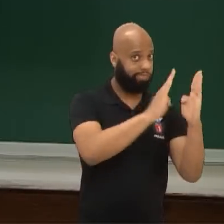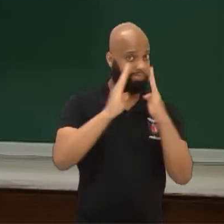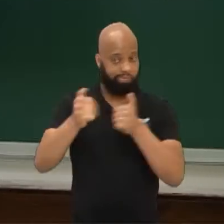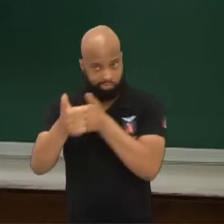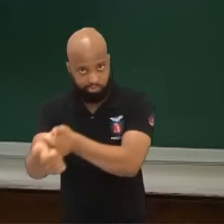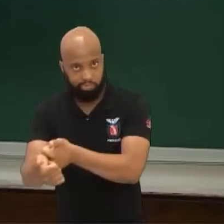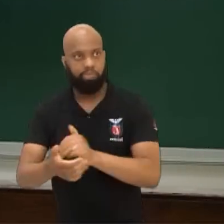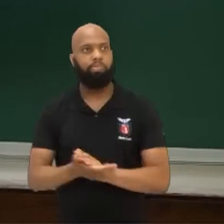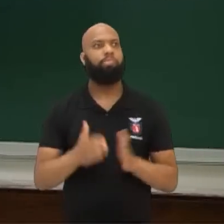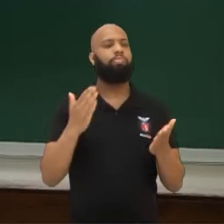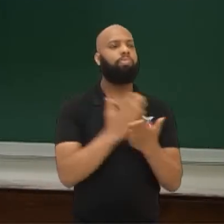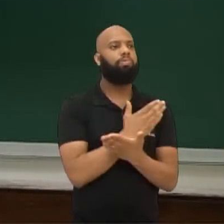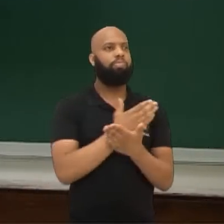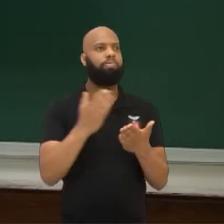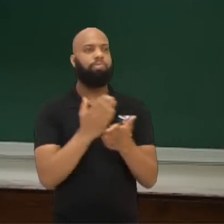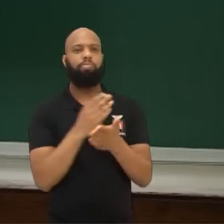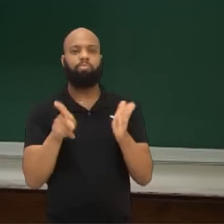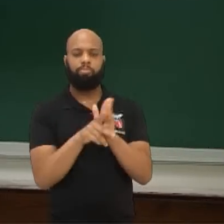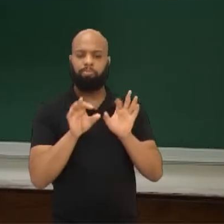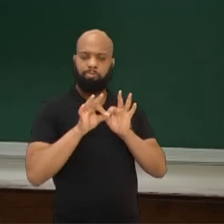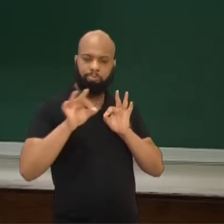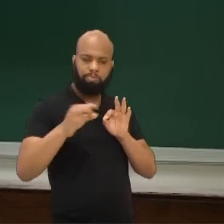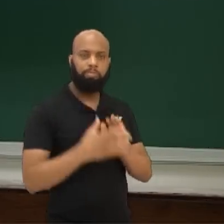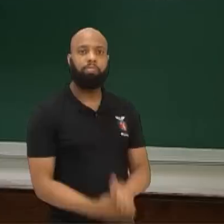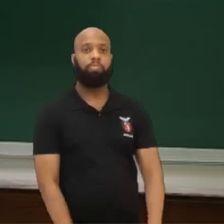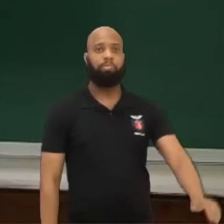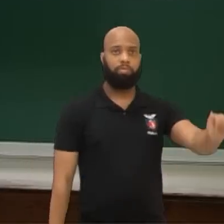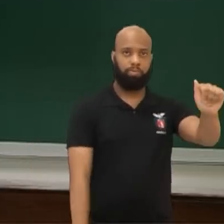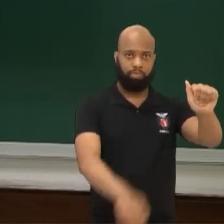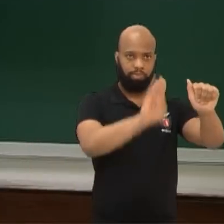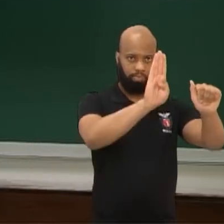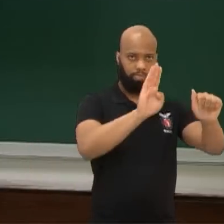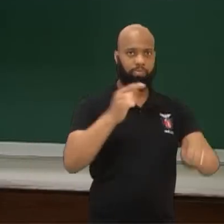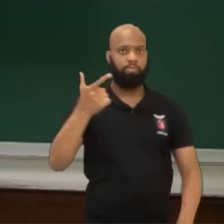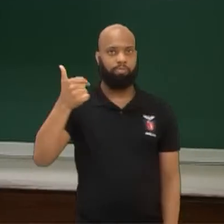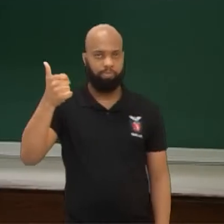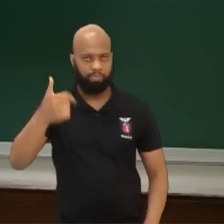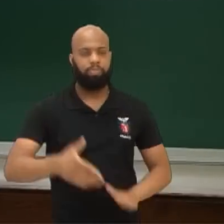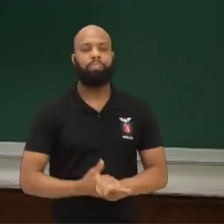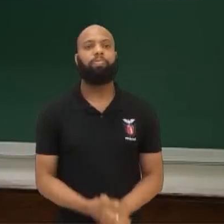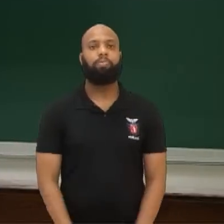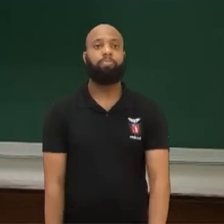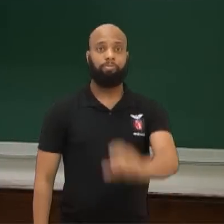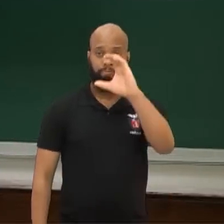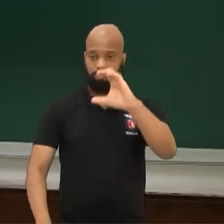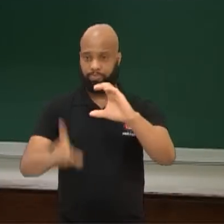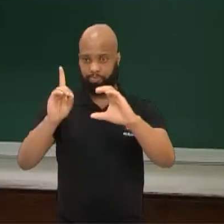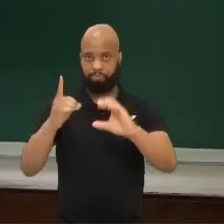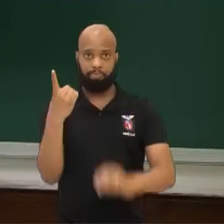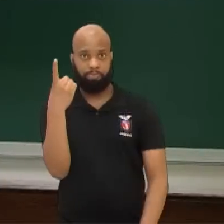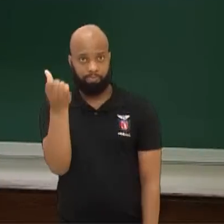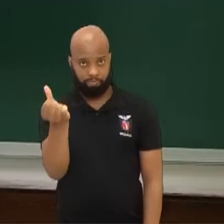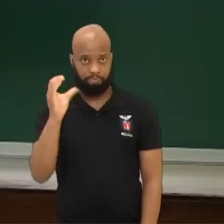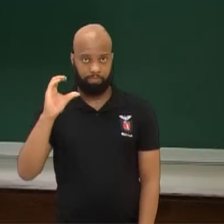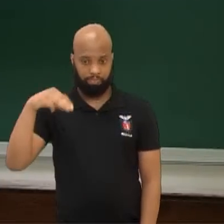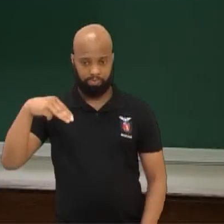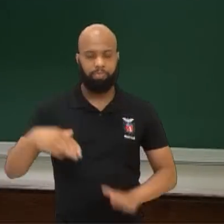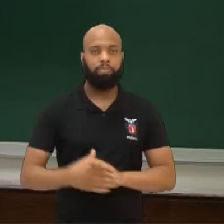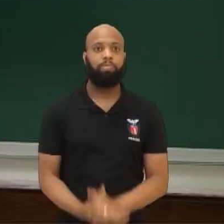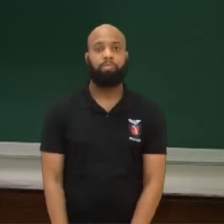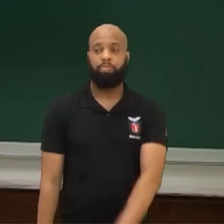ó. Algumas de suas medidas. AB, 12 centímetros, CD, 16